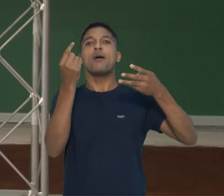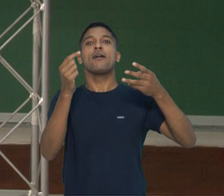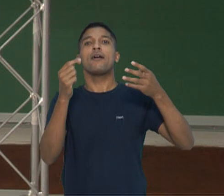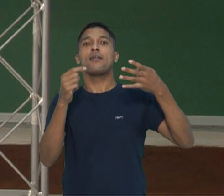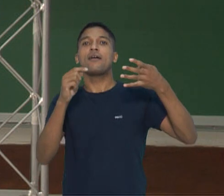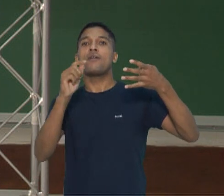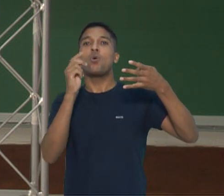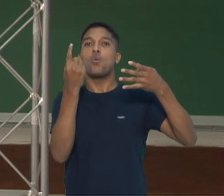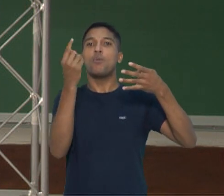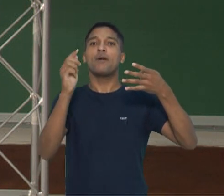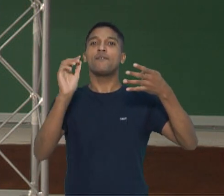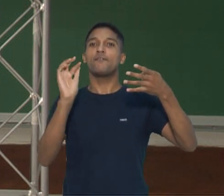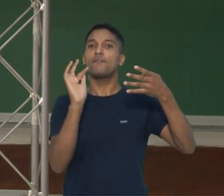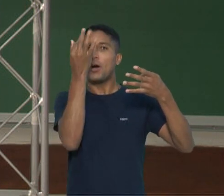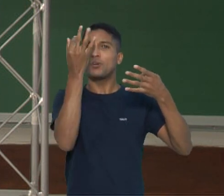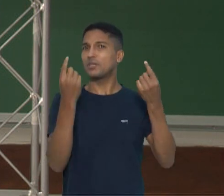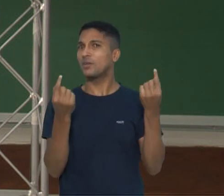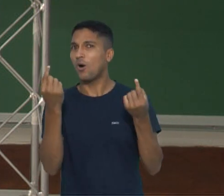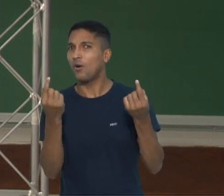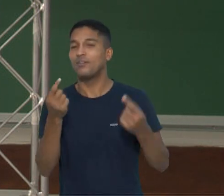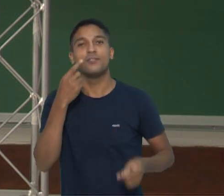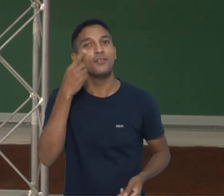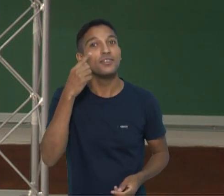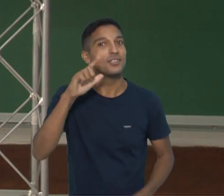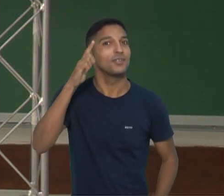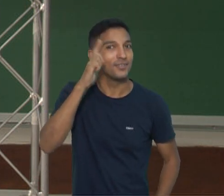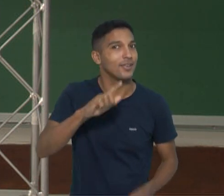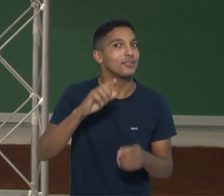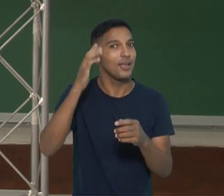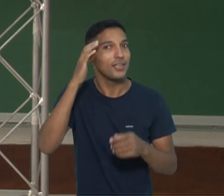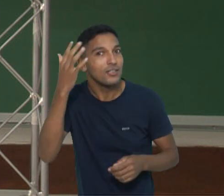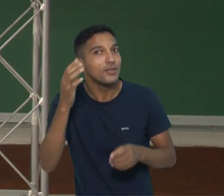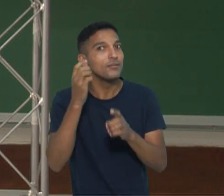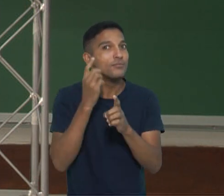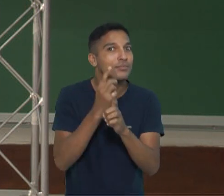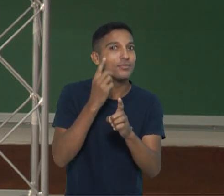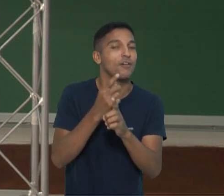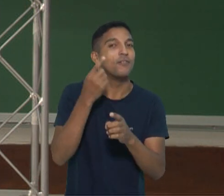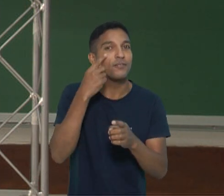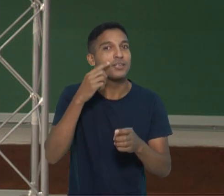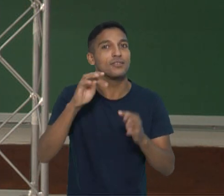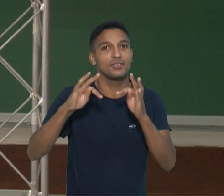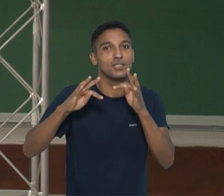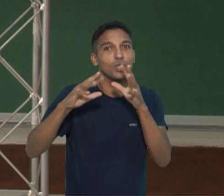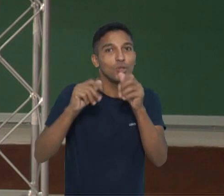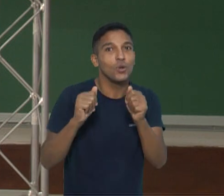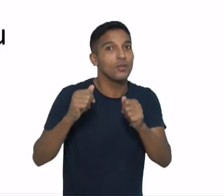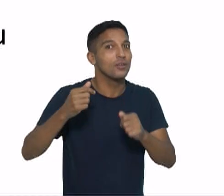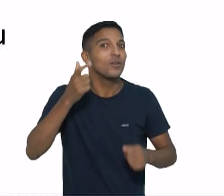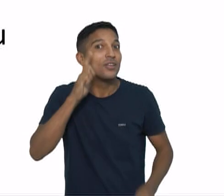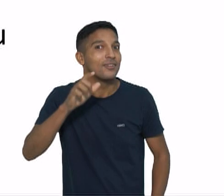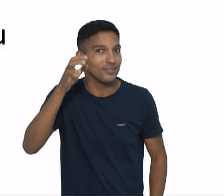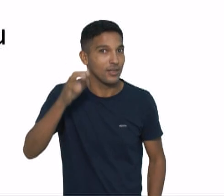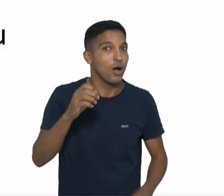qual que é a falsa. Daqui a pouco eu te conto para vocês e a gente vai verificar se todo mundo acertou aí. Até daqui a pouquinho.